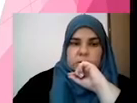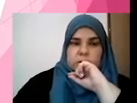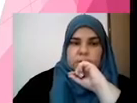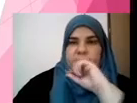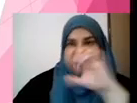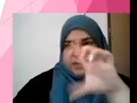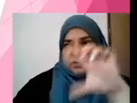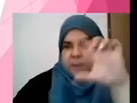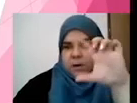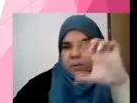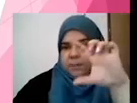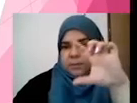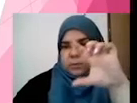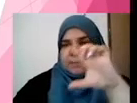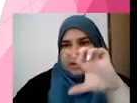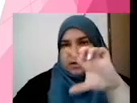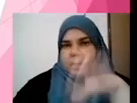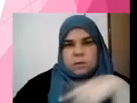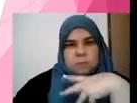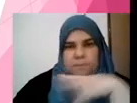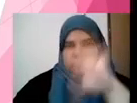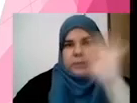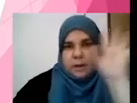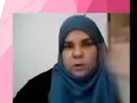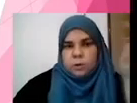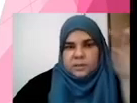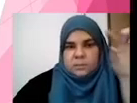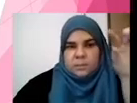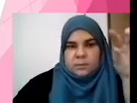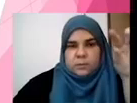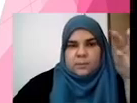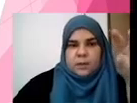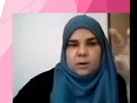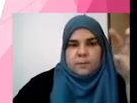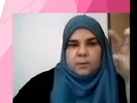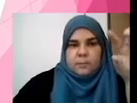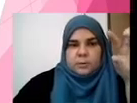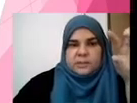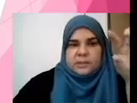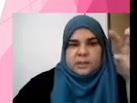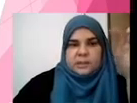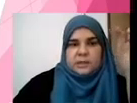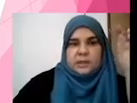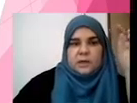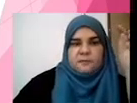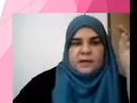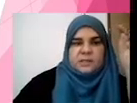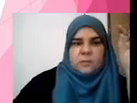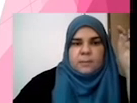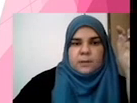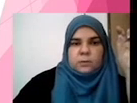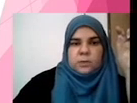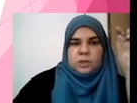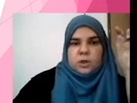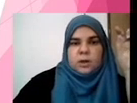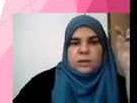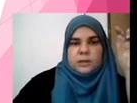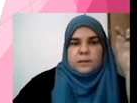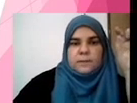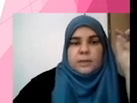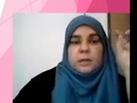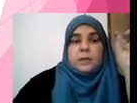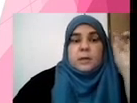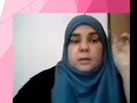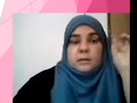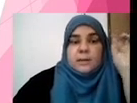compasso, faço uma abertura maior, uma abertura a olho mesmo, uma abertura maior, ponho a ponta seca aqui, faço uma abertura e jogo